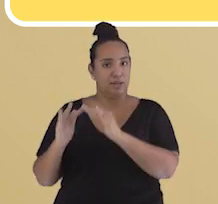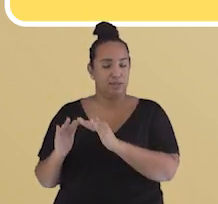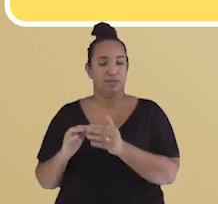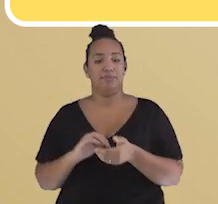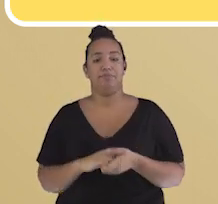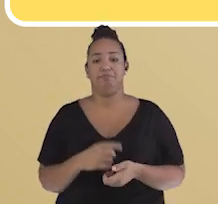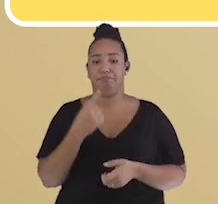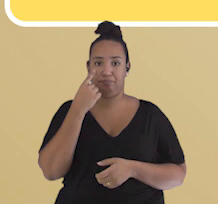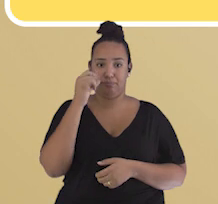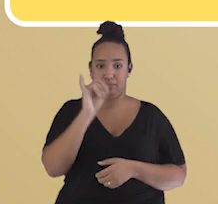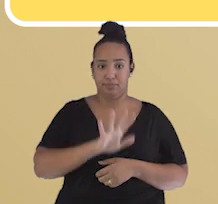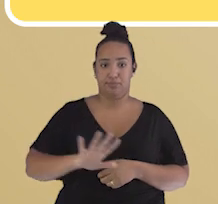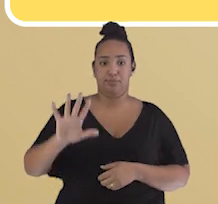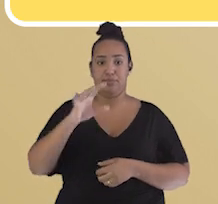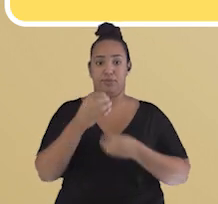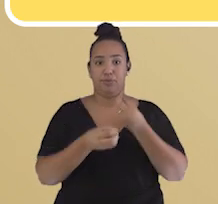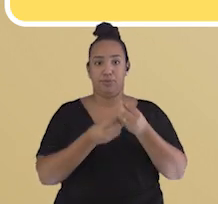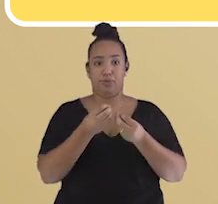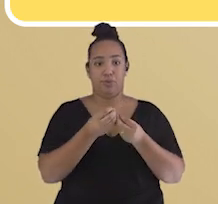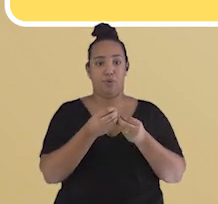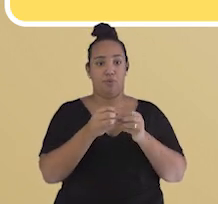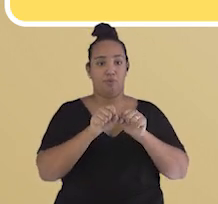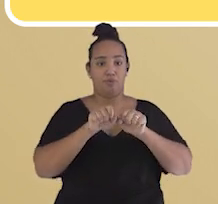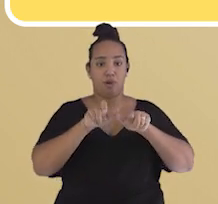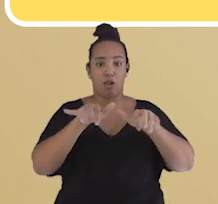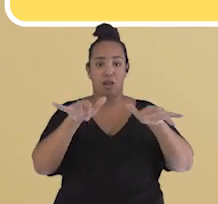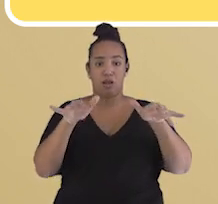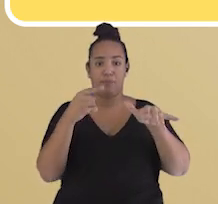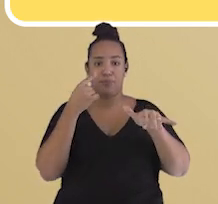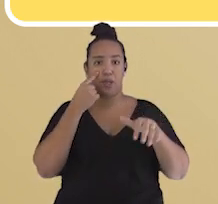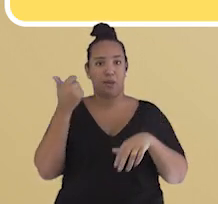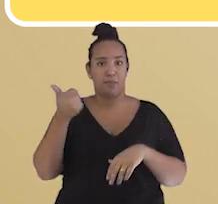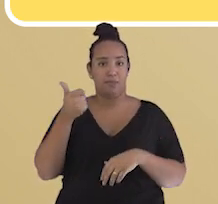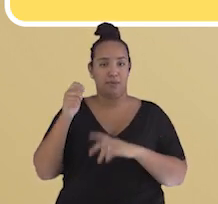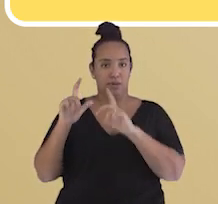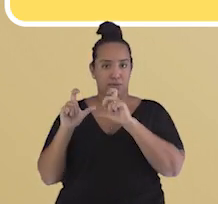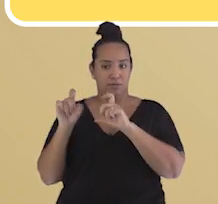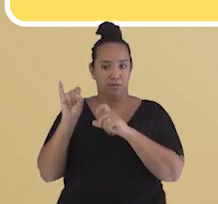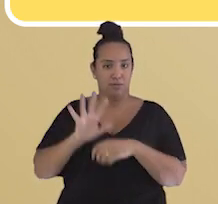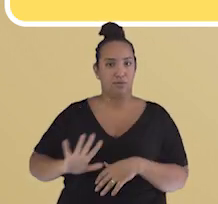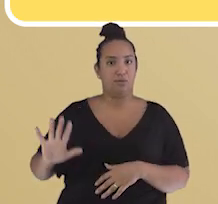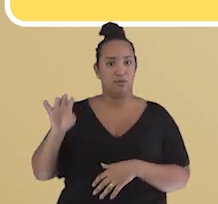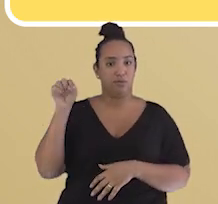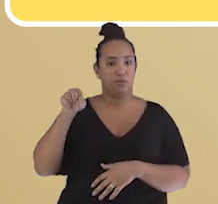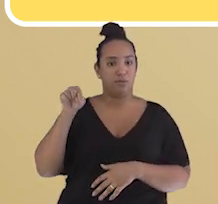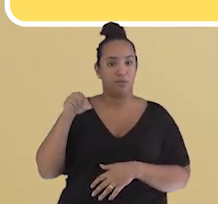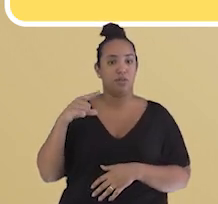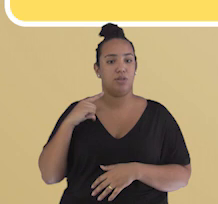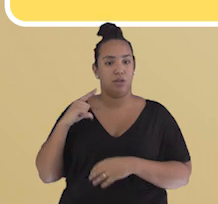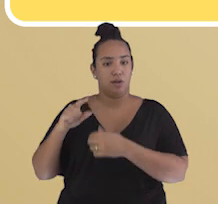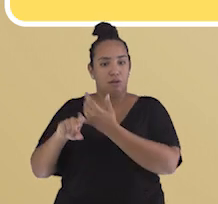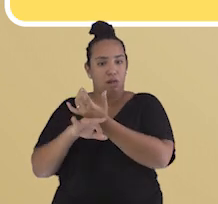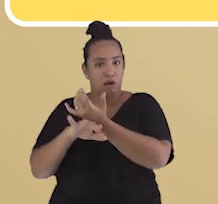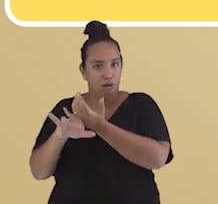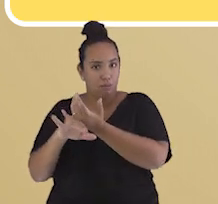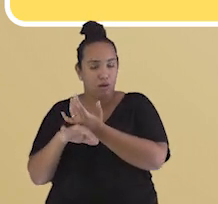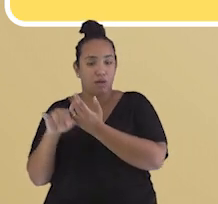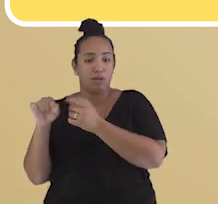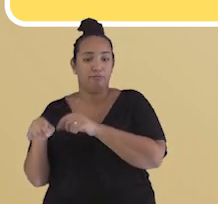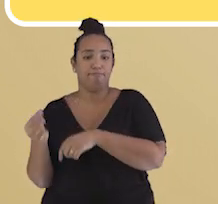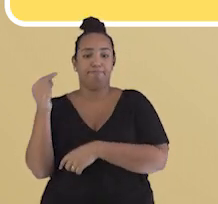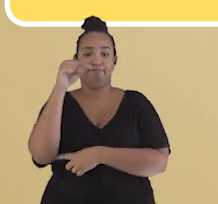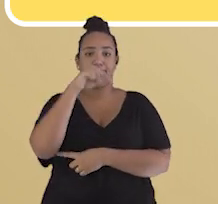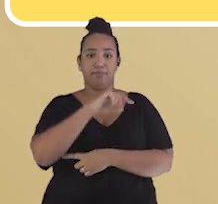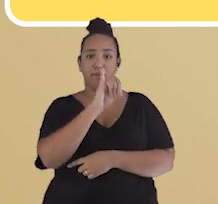Mas, com o aumento da população local, vinda de outras regiões, o aterro garantiu local de moradia para essa população.